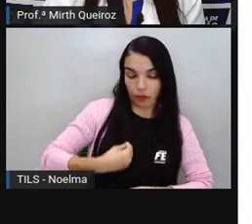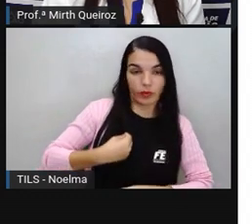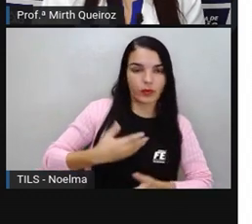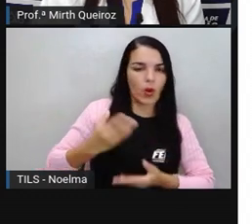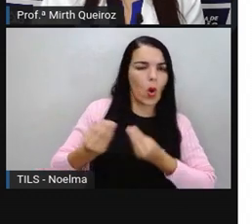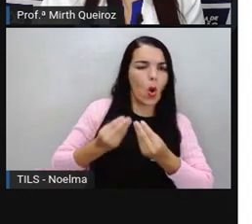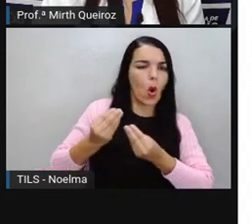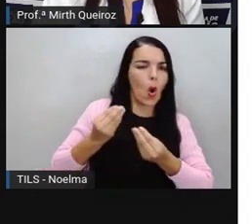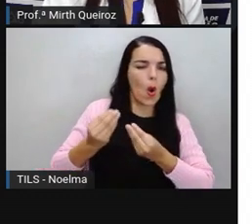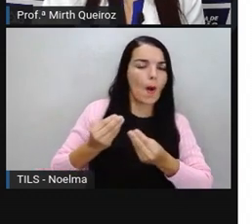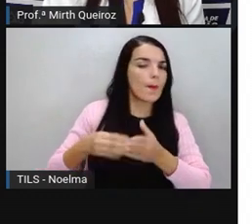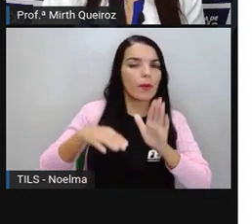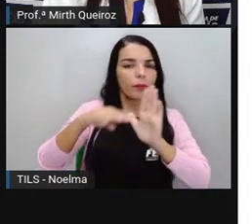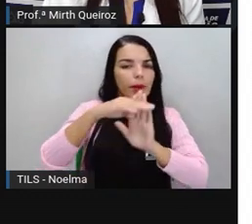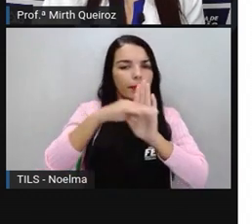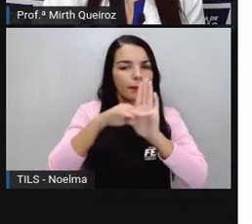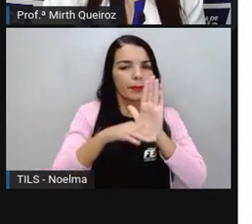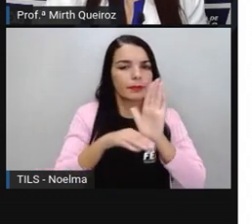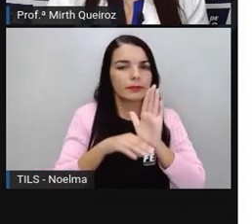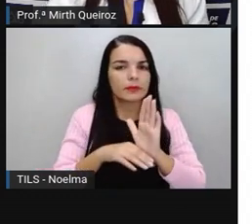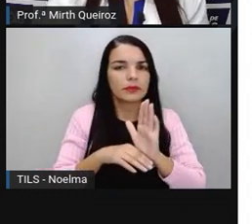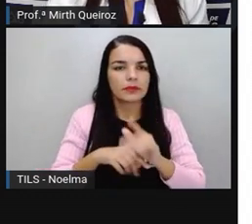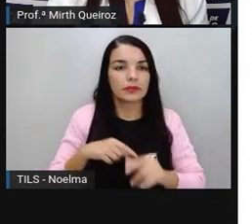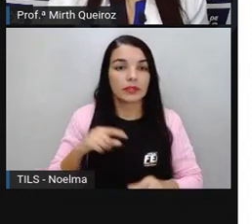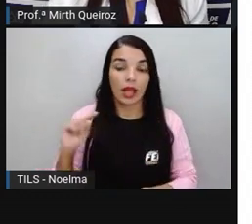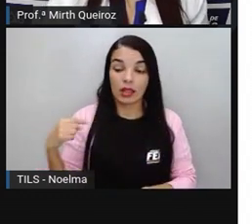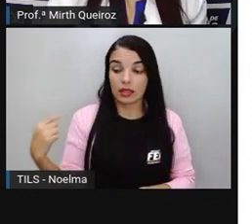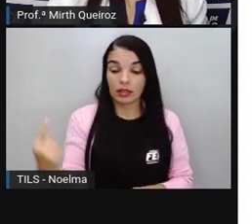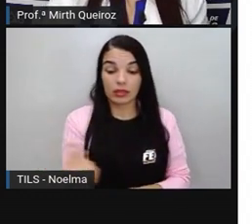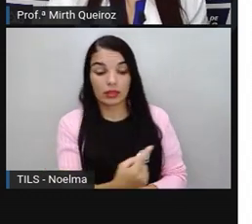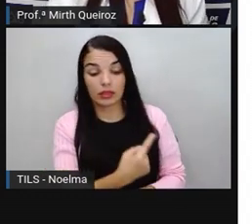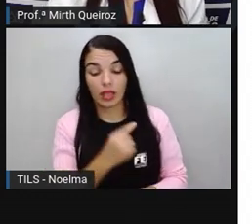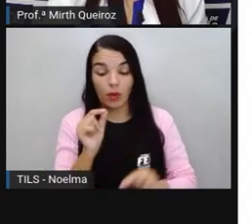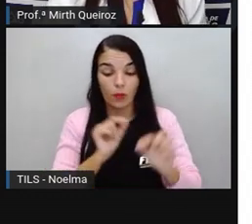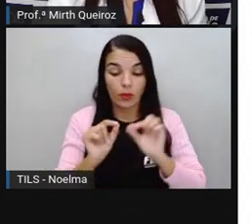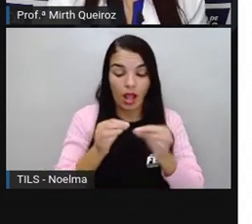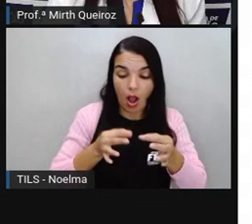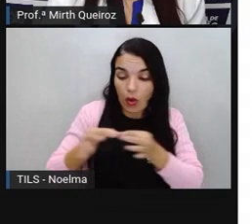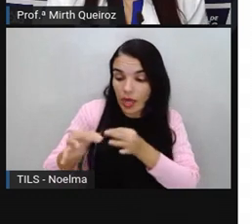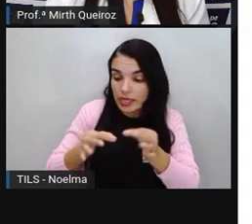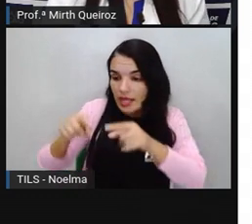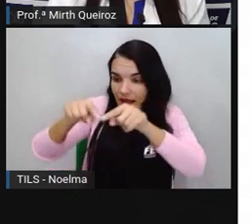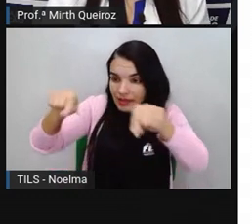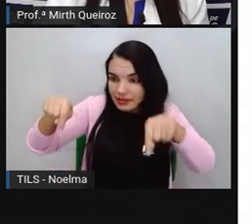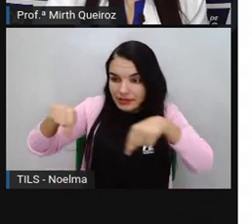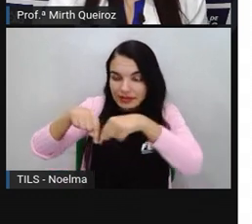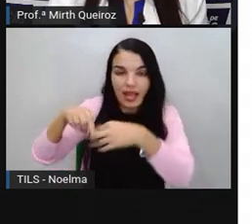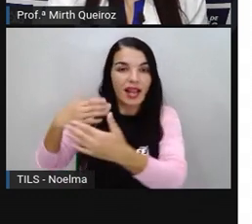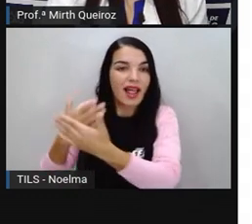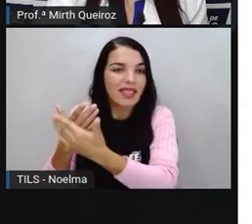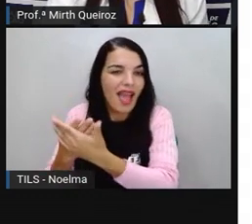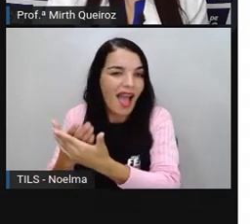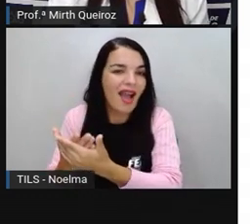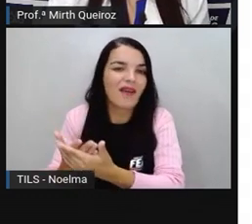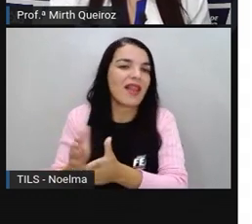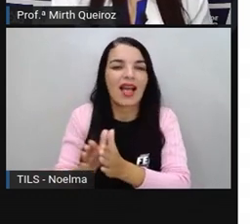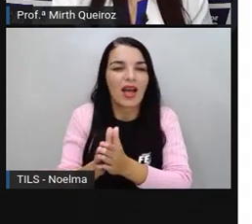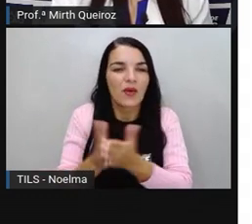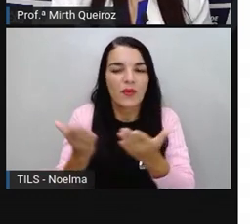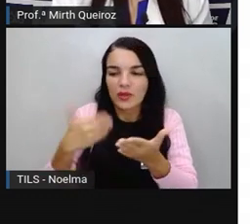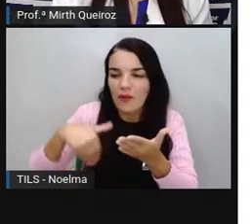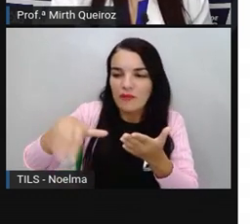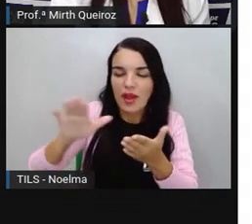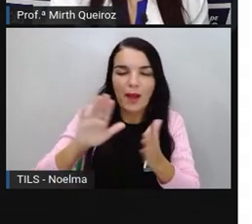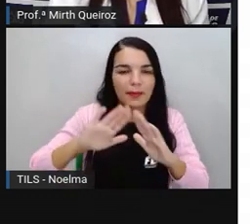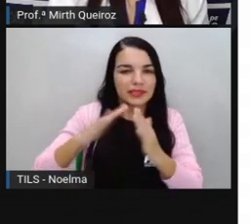né? Os seres vivos, assim como a gente organiza uma sala de aula, né? Quando vocês vão para a escola, estão